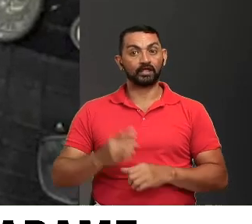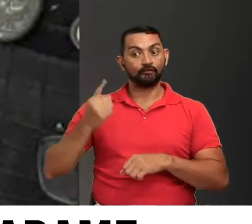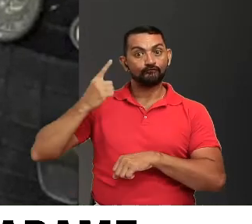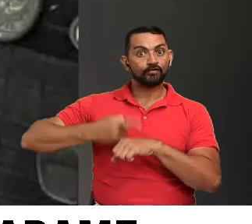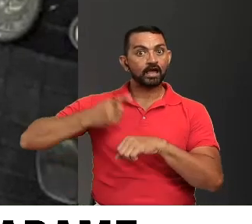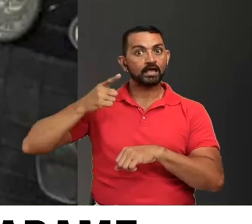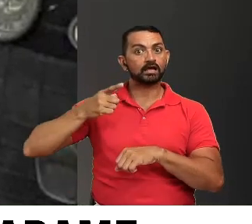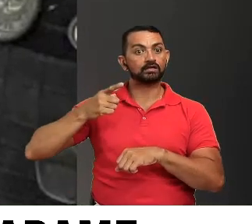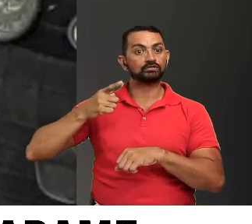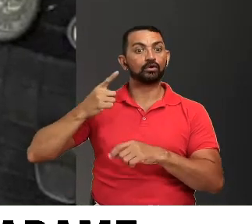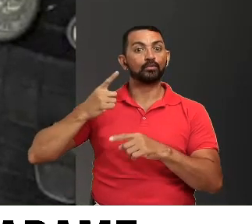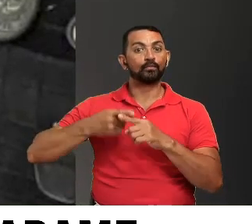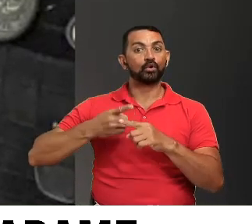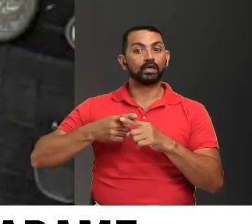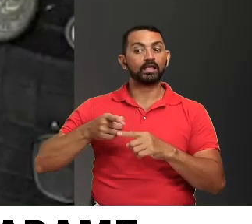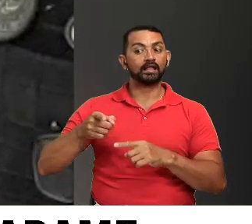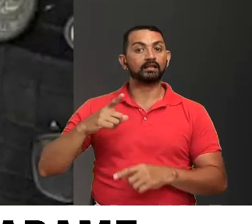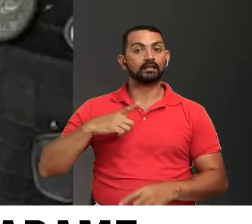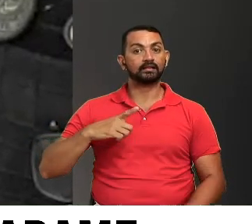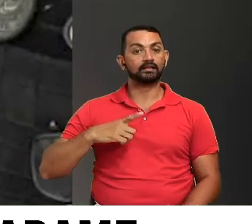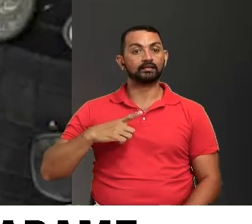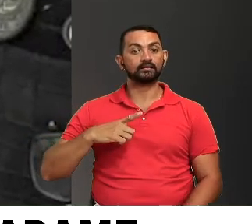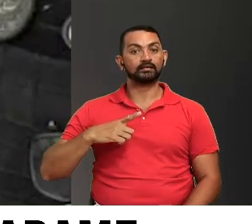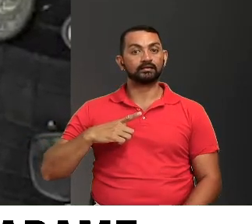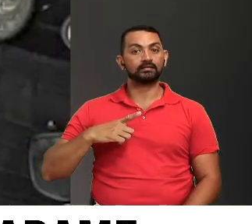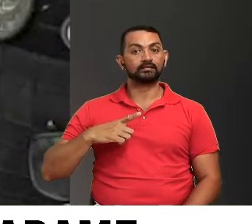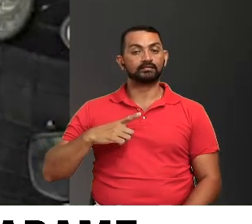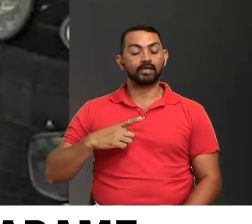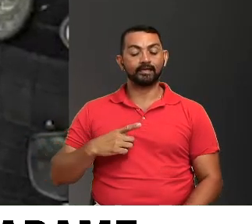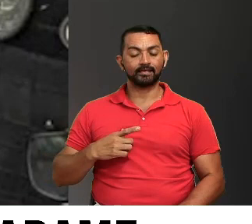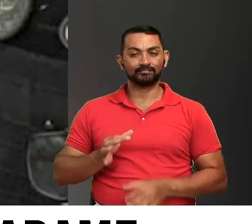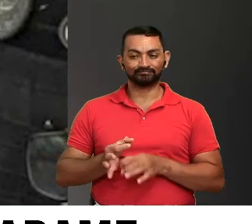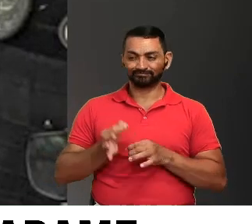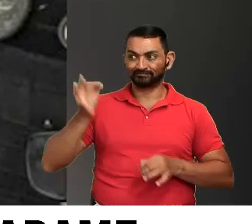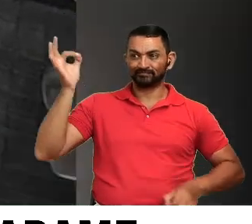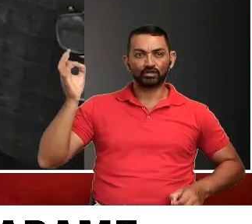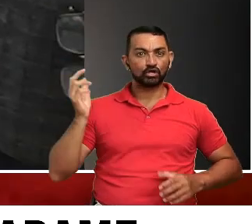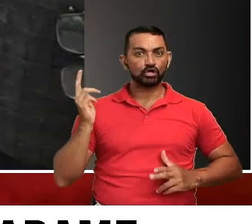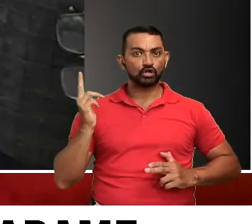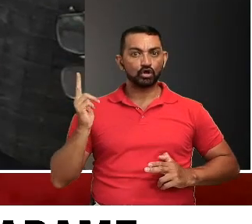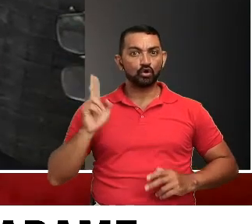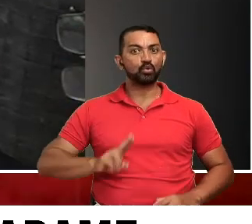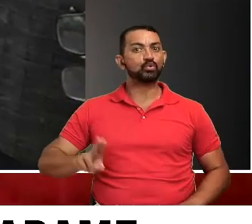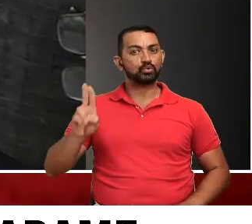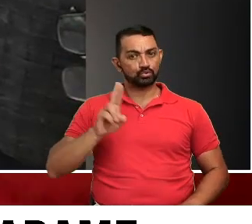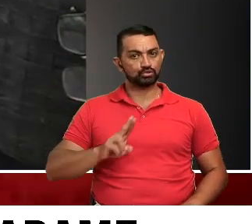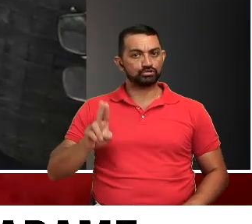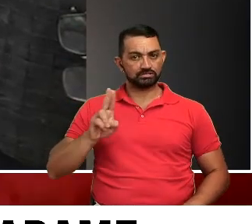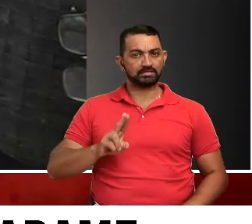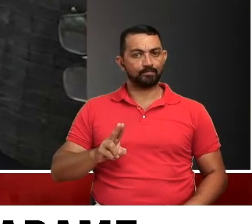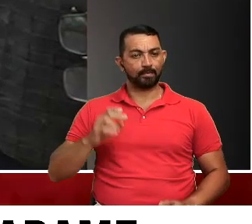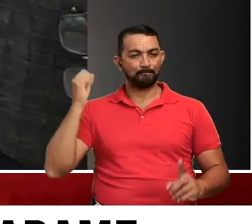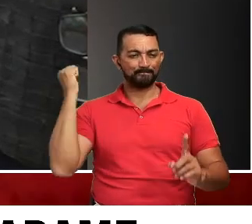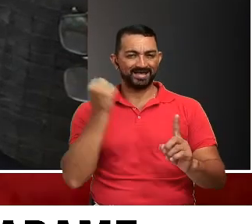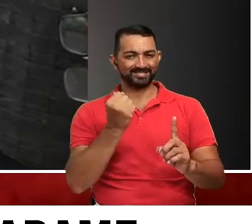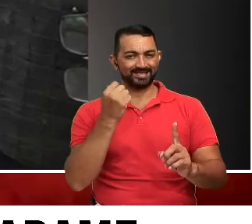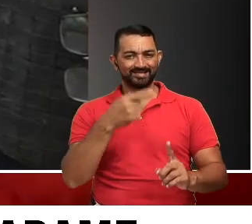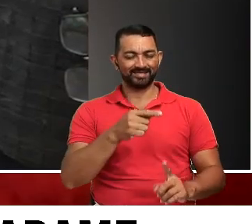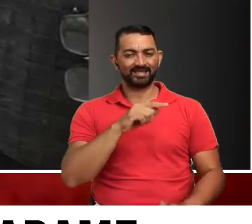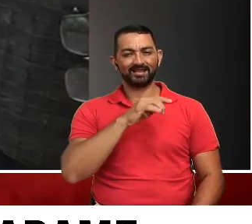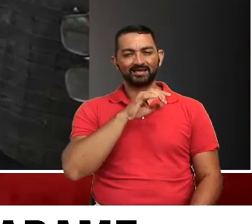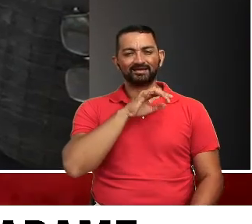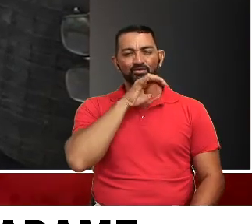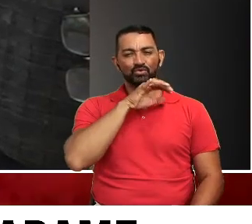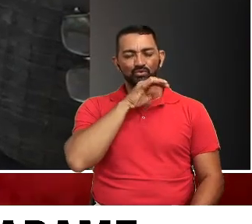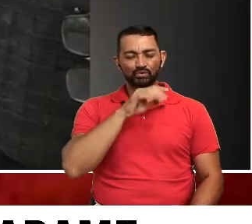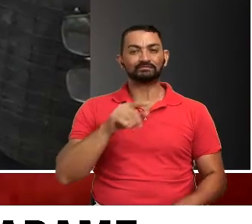encontrou ele em flagrante, né, que ele estava com as espingardas que foram utilizadas para cometer o crime.